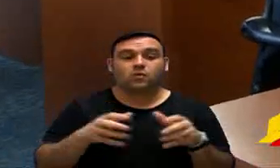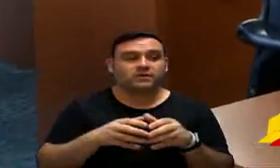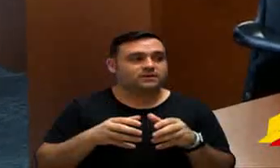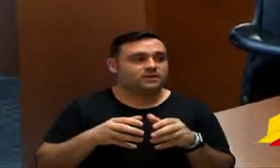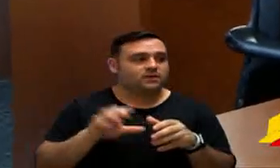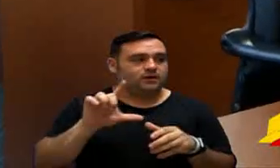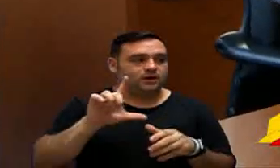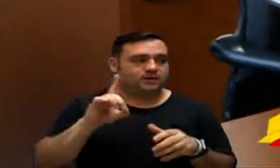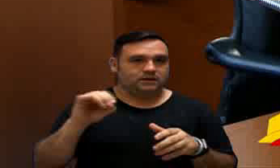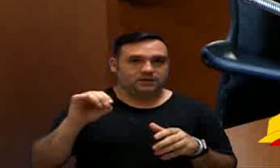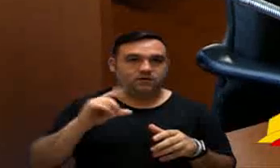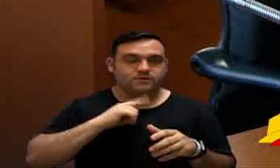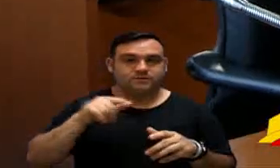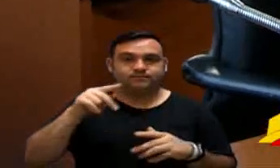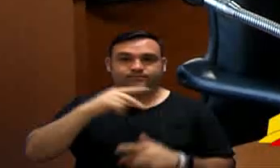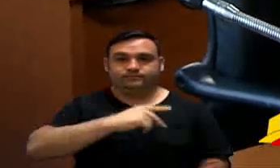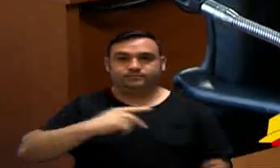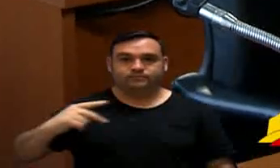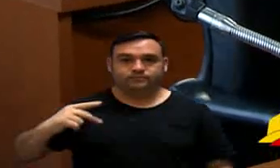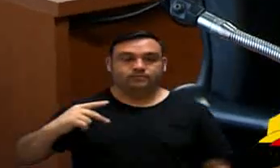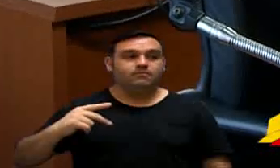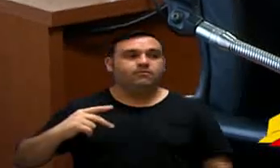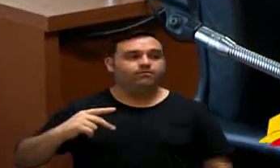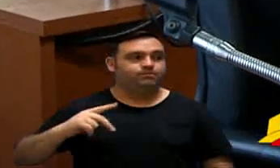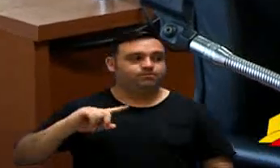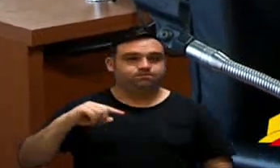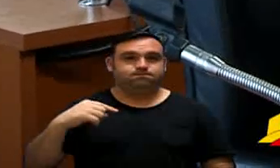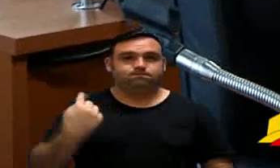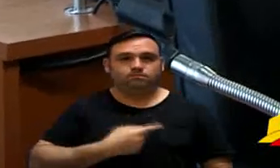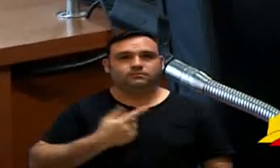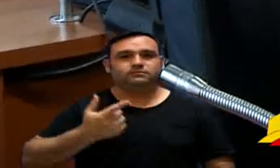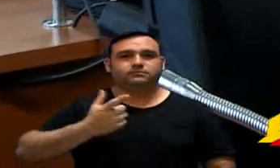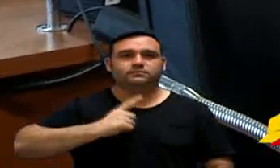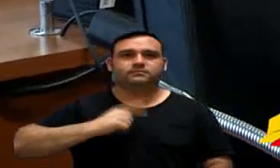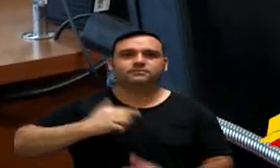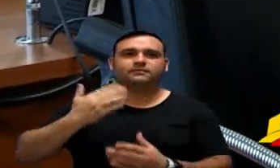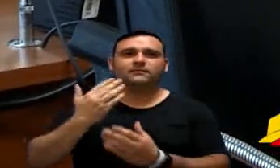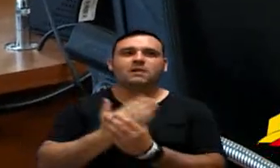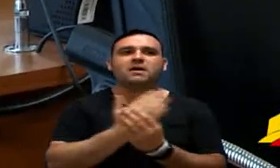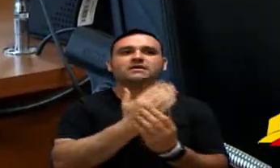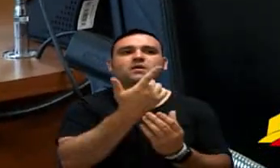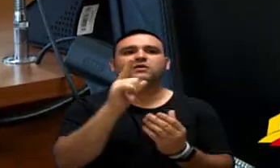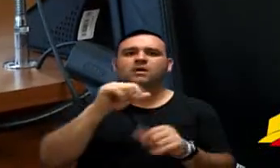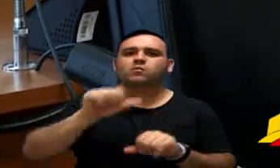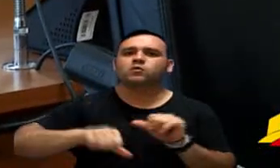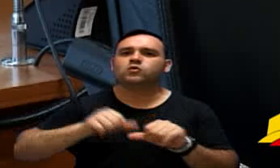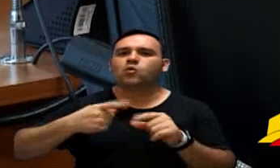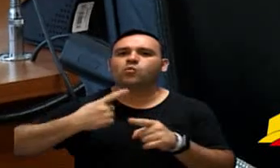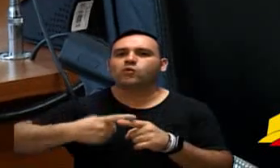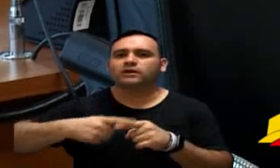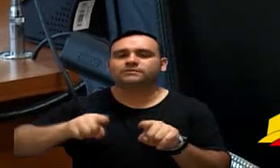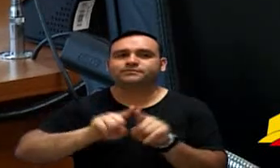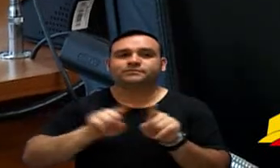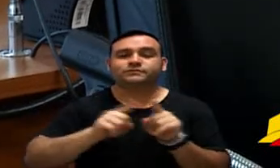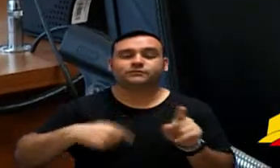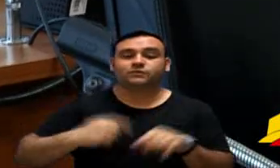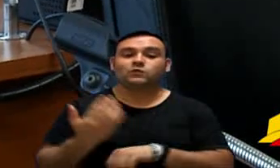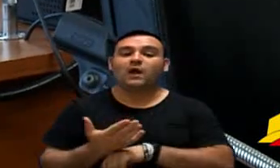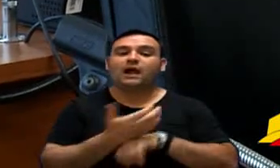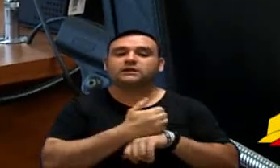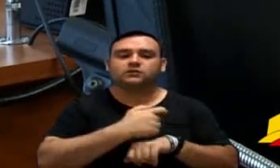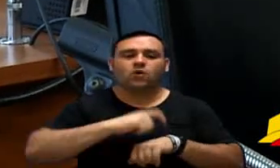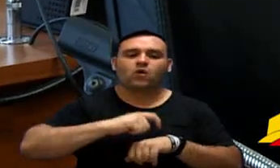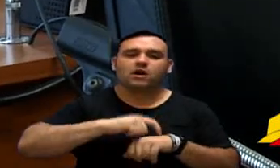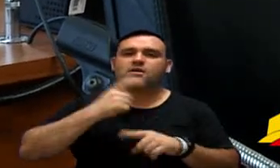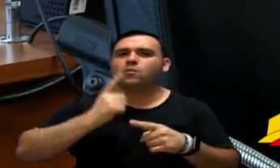da LDO, que está presidindo, nós tínhamos outras pastas agora. O que houve a mudança e por que nós adiantamos o